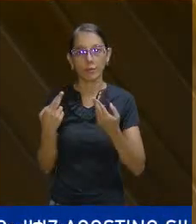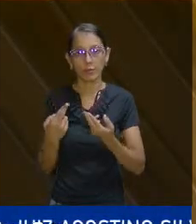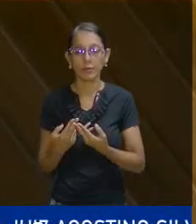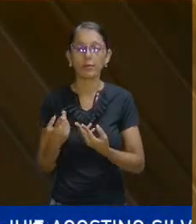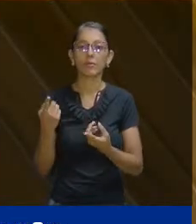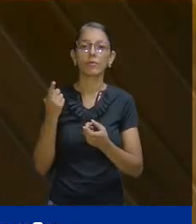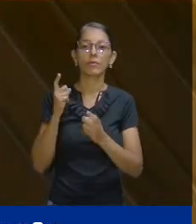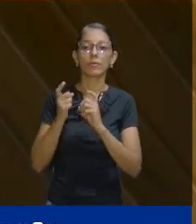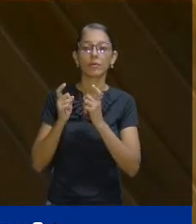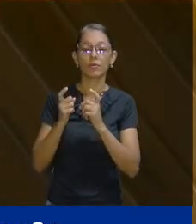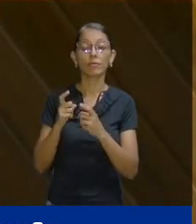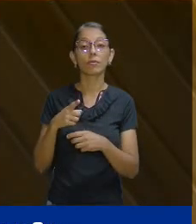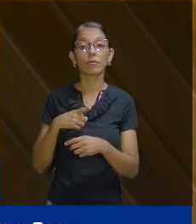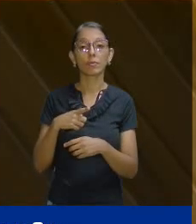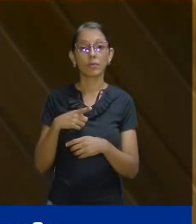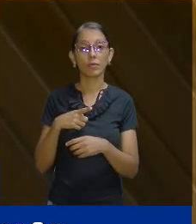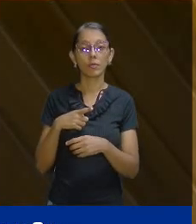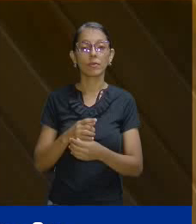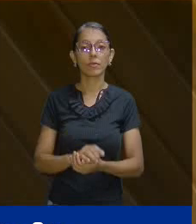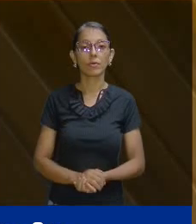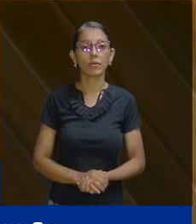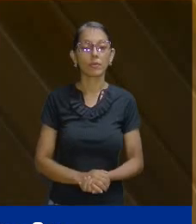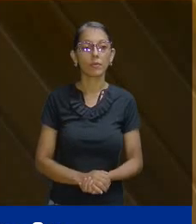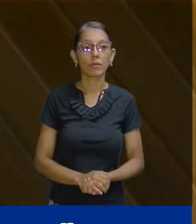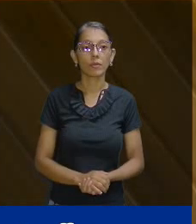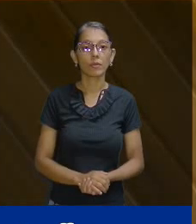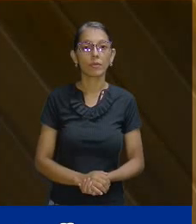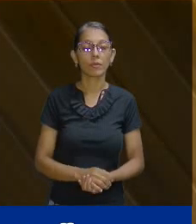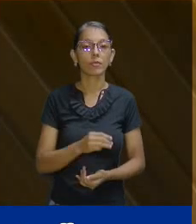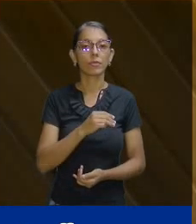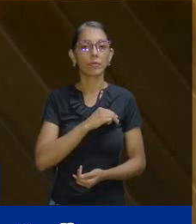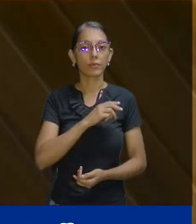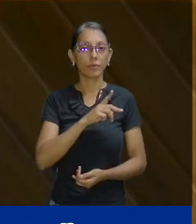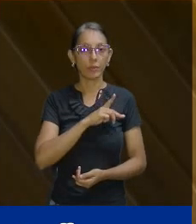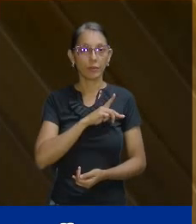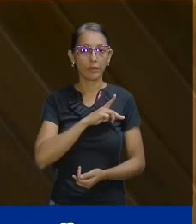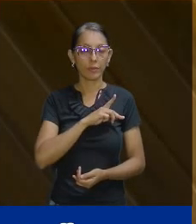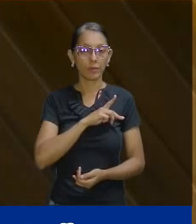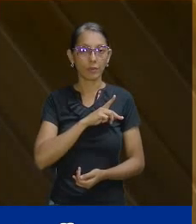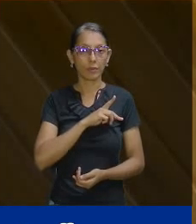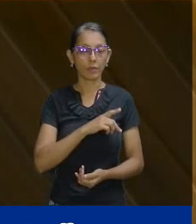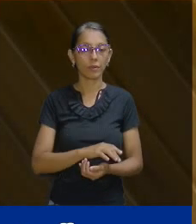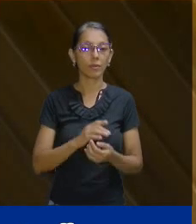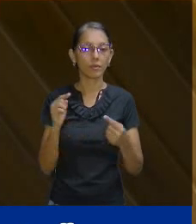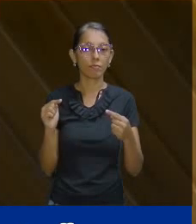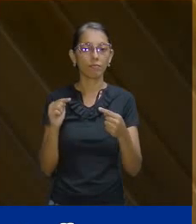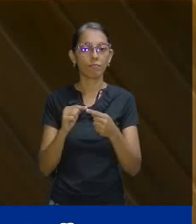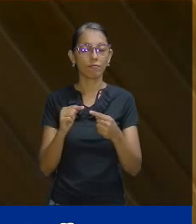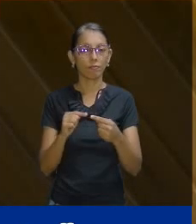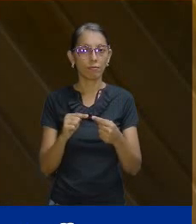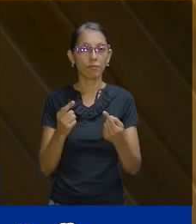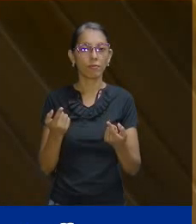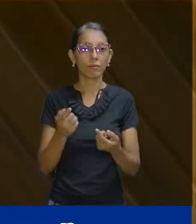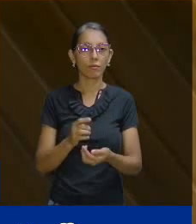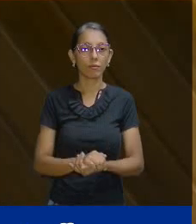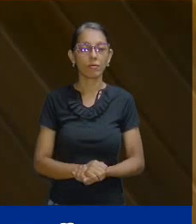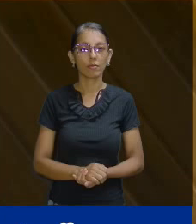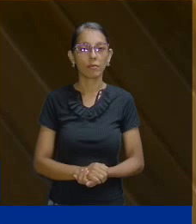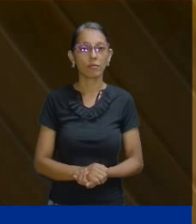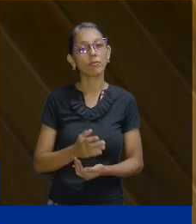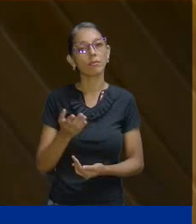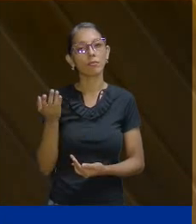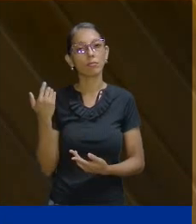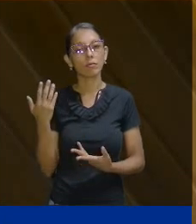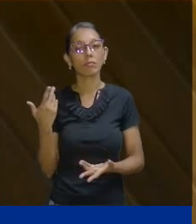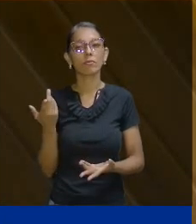duas ações eleitorais proposta pelo Ministério Público Eleitoral, relacionadas à suposta prática de